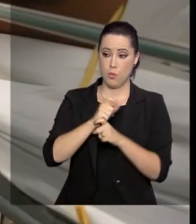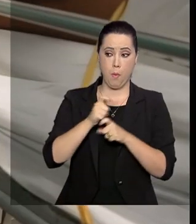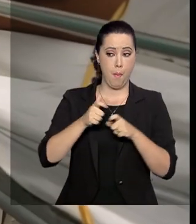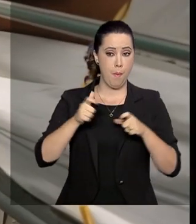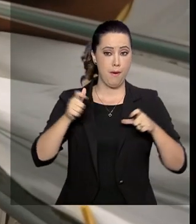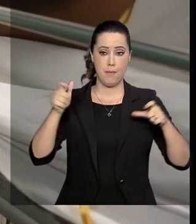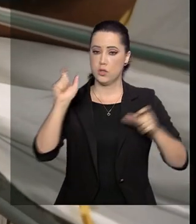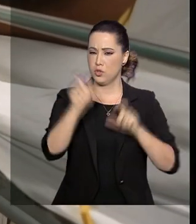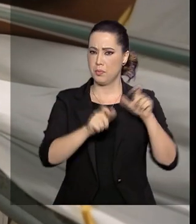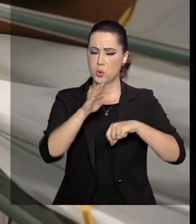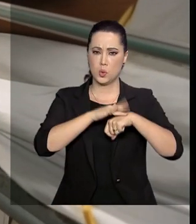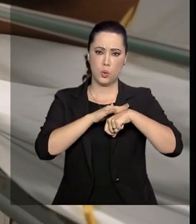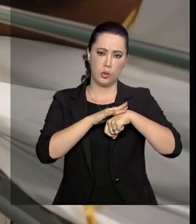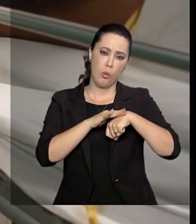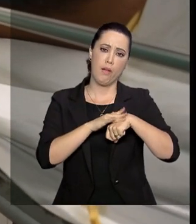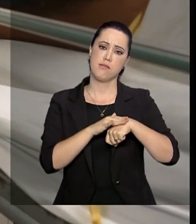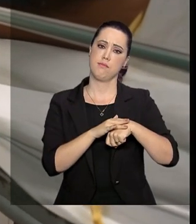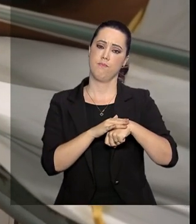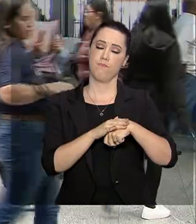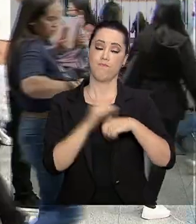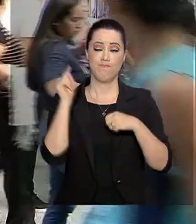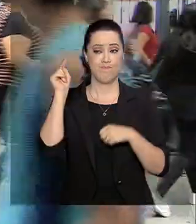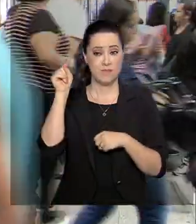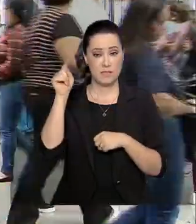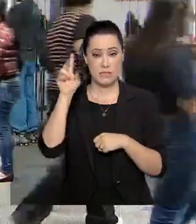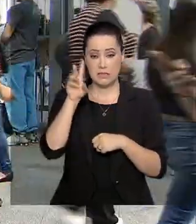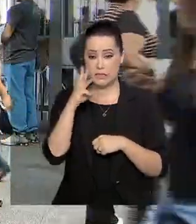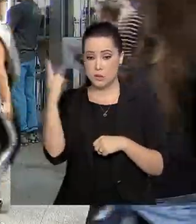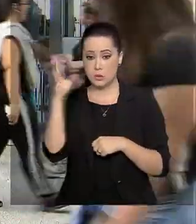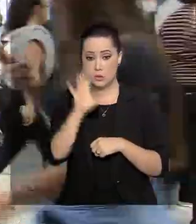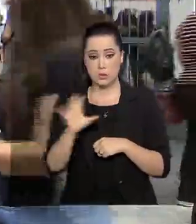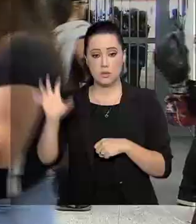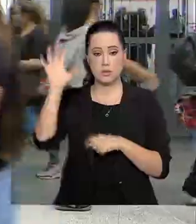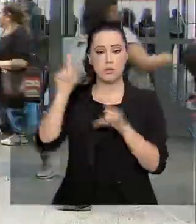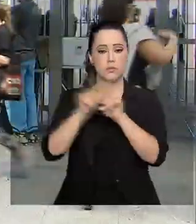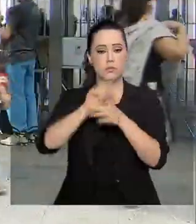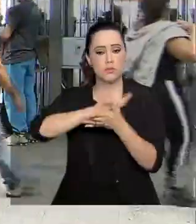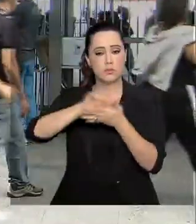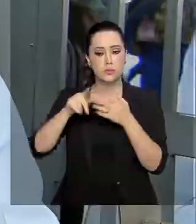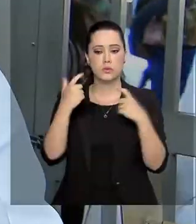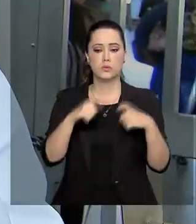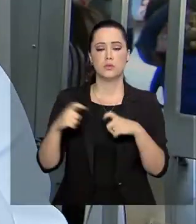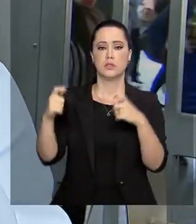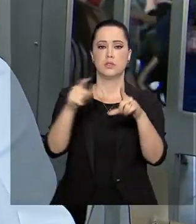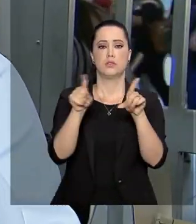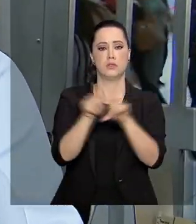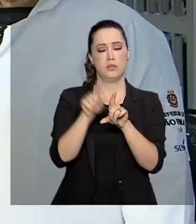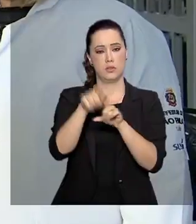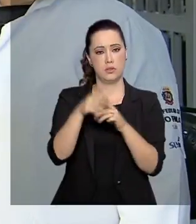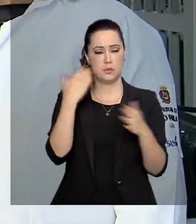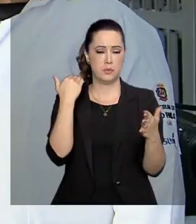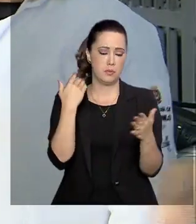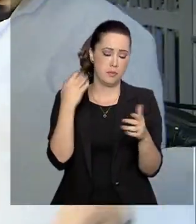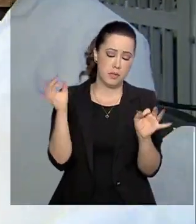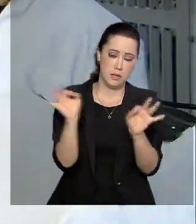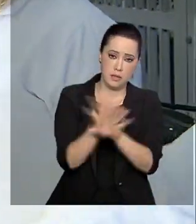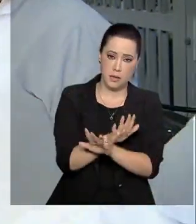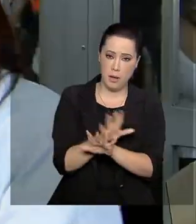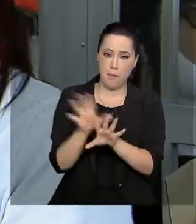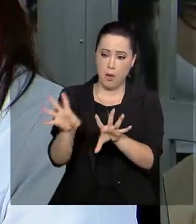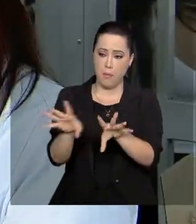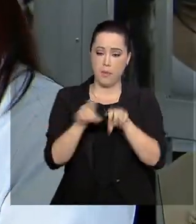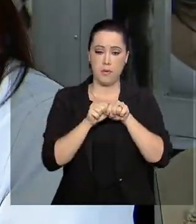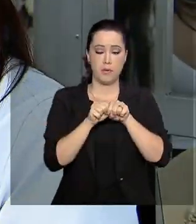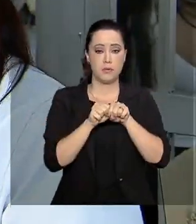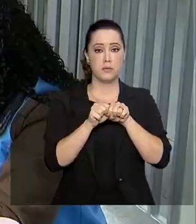casos confirmados. Nesses estados, diversas ações estão sendo feitas para interromper a cadeia de transmissão.